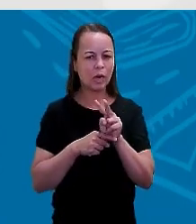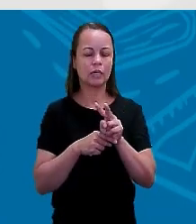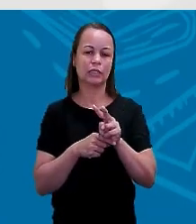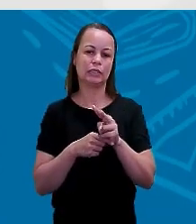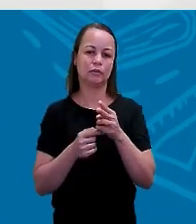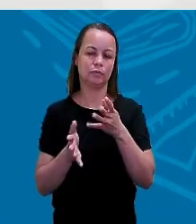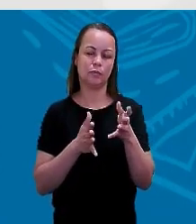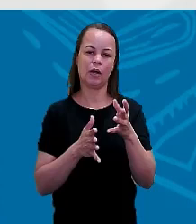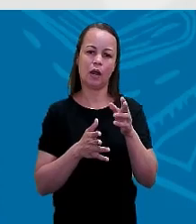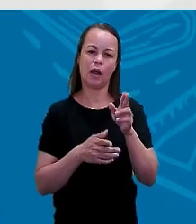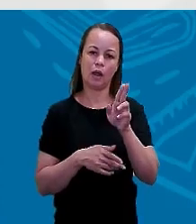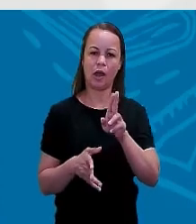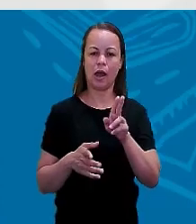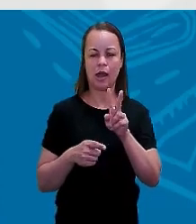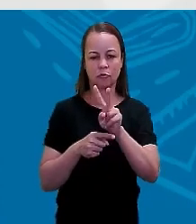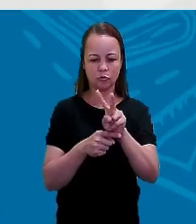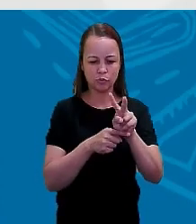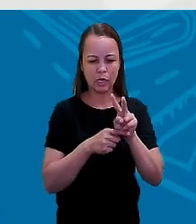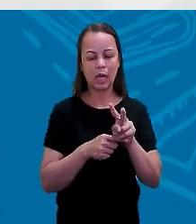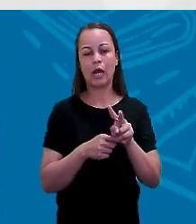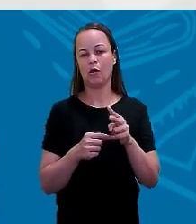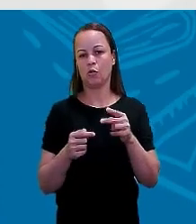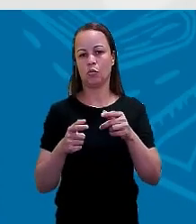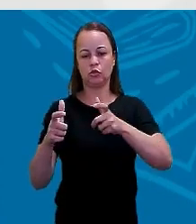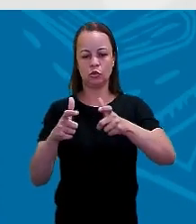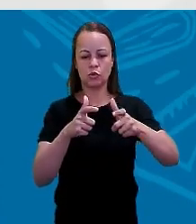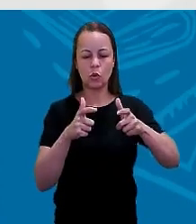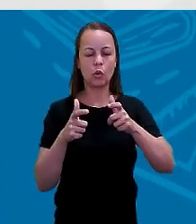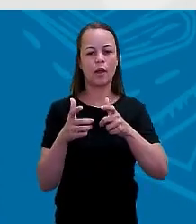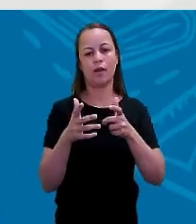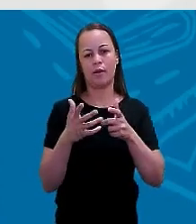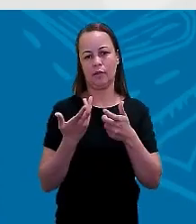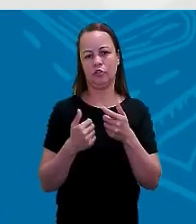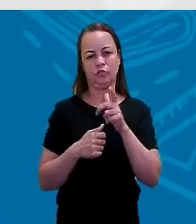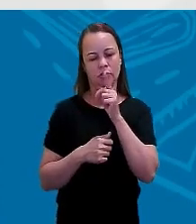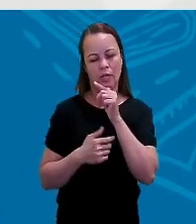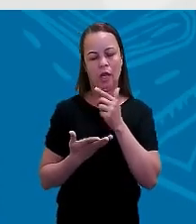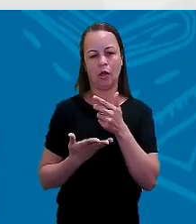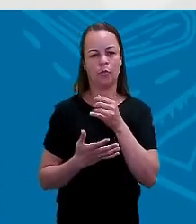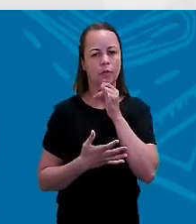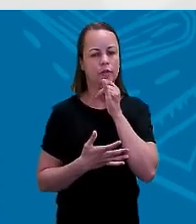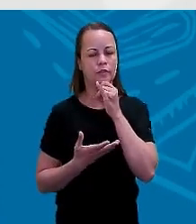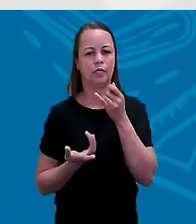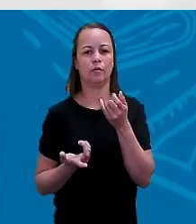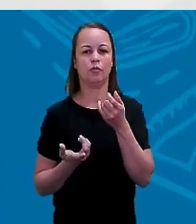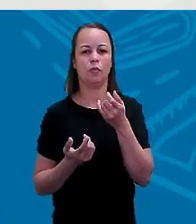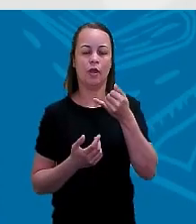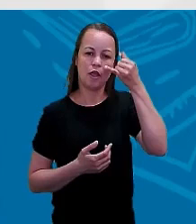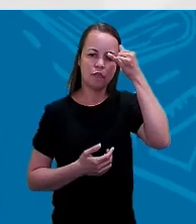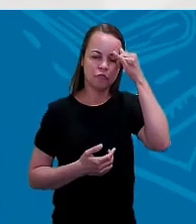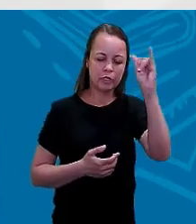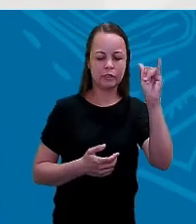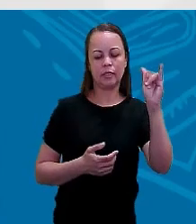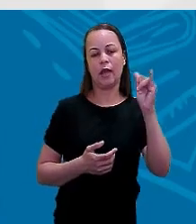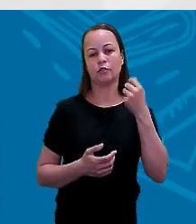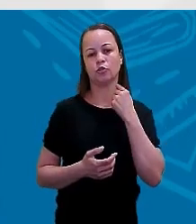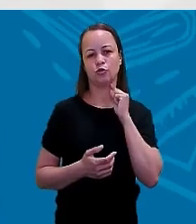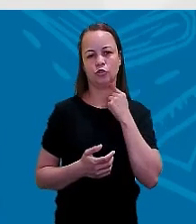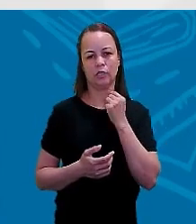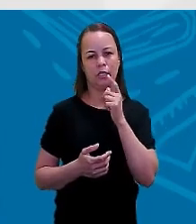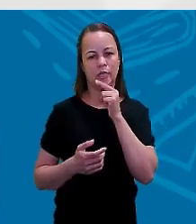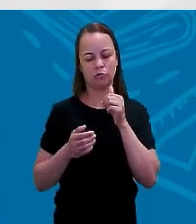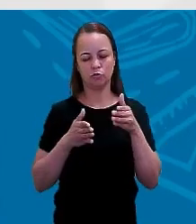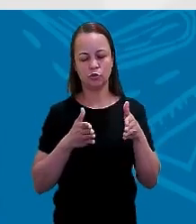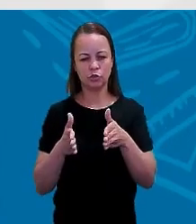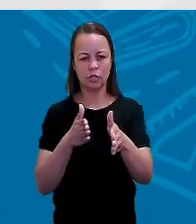no nosso planeta, tá certo? Ou seja, evitar a poluição dos rios, evitar a poluição dos lagos, porque são esses recursos